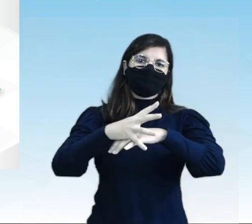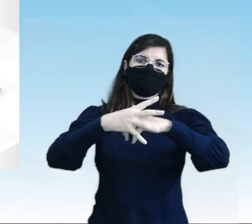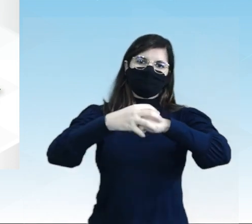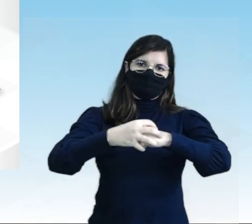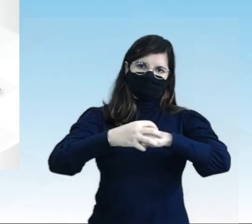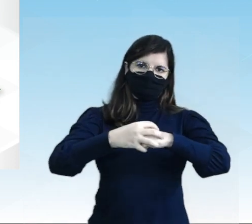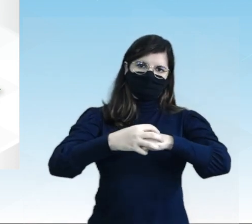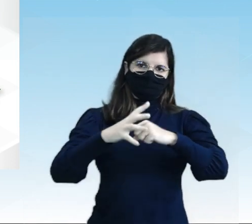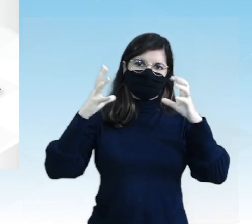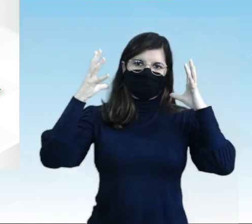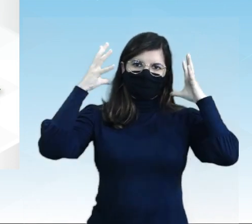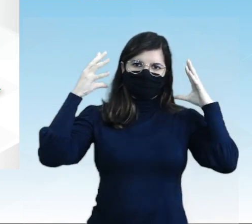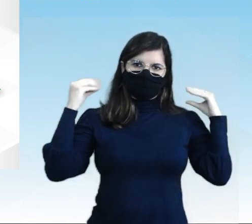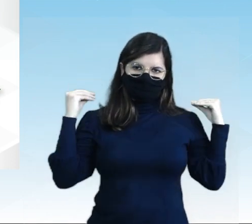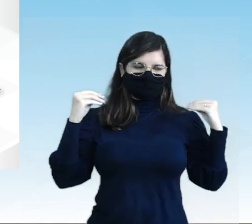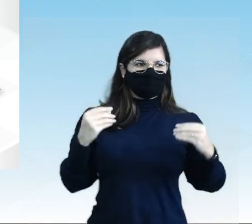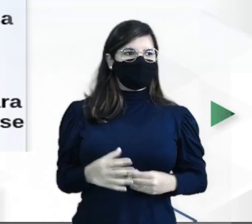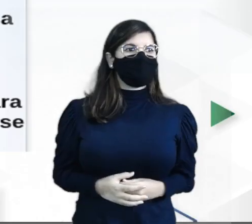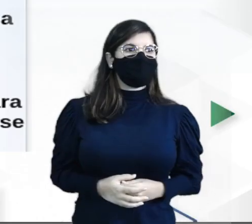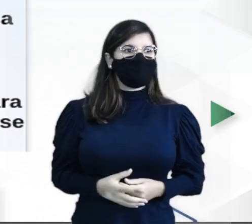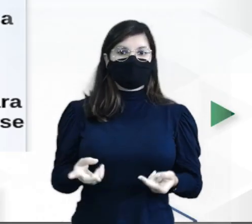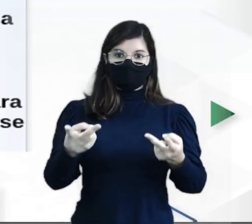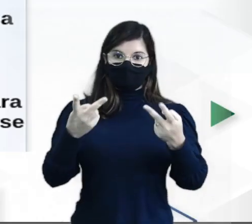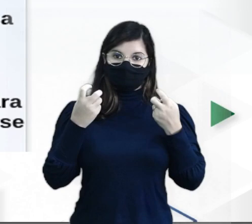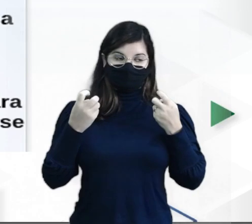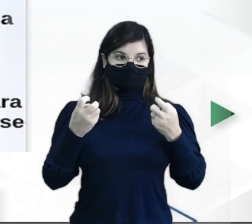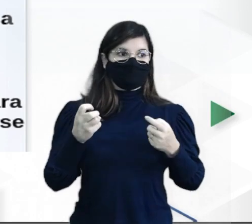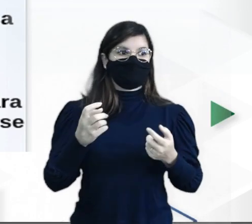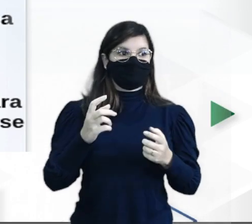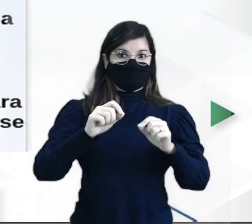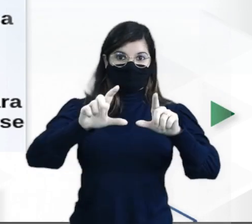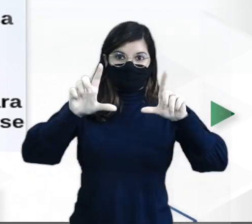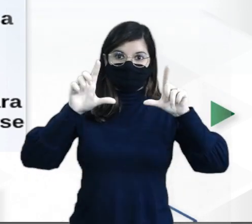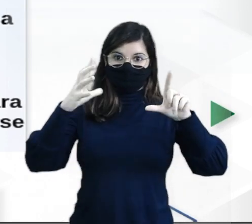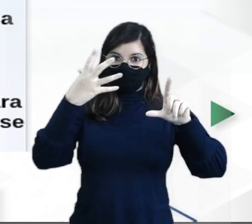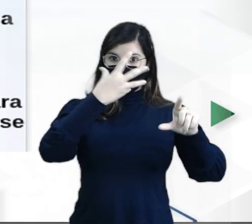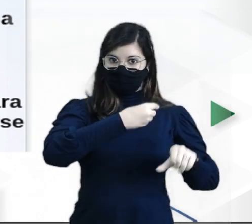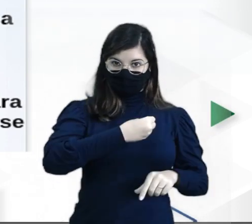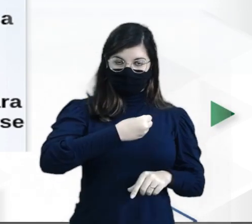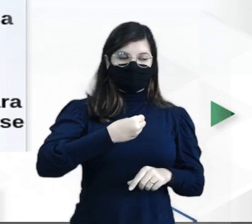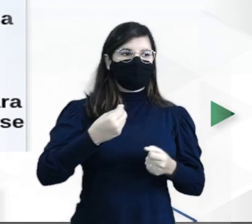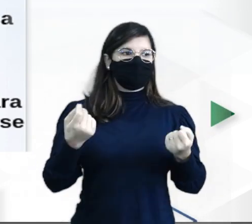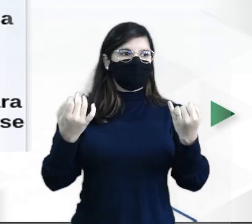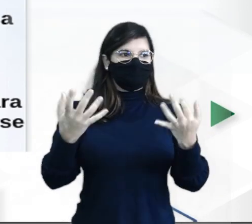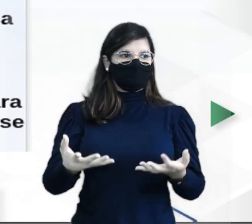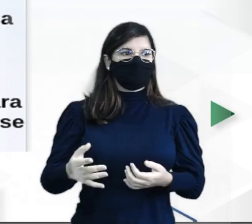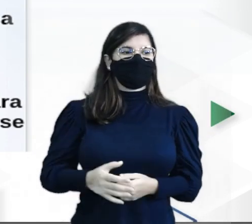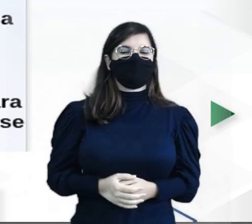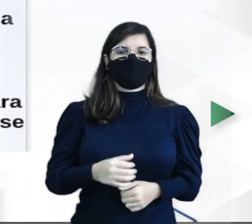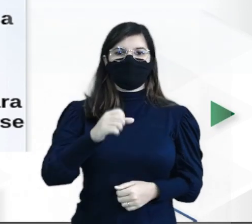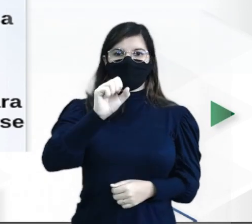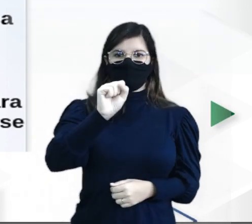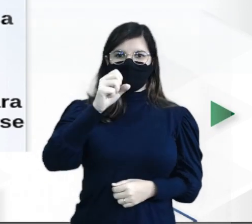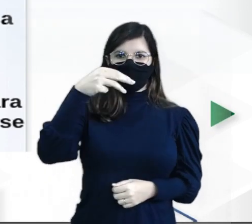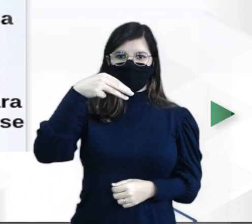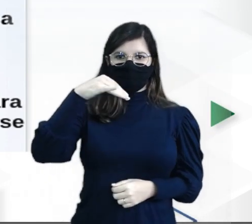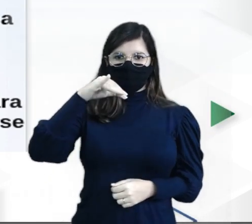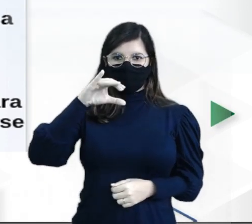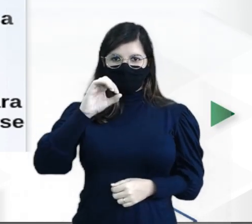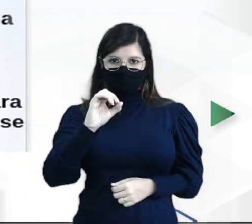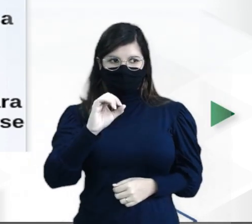holandesa Olha aí na tela de vocês bem grandão nessa imagem bonita e diz assim em 8 de maio